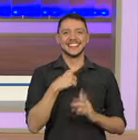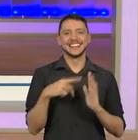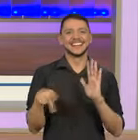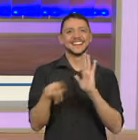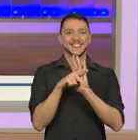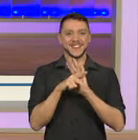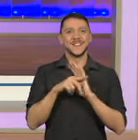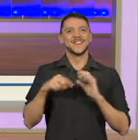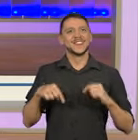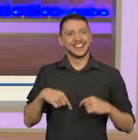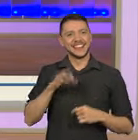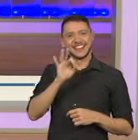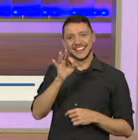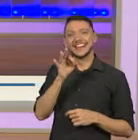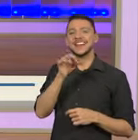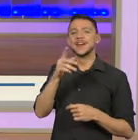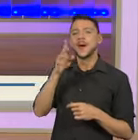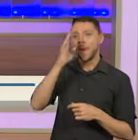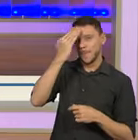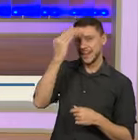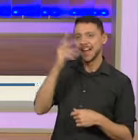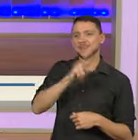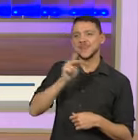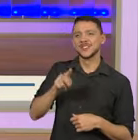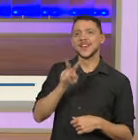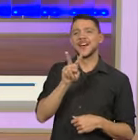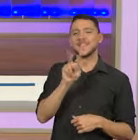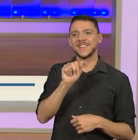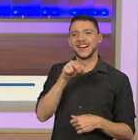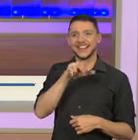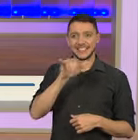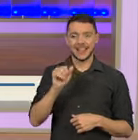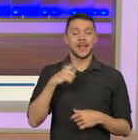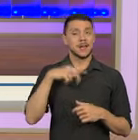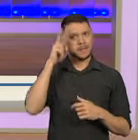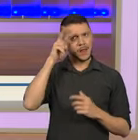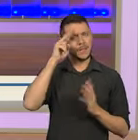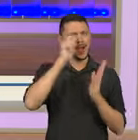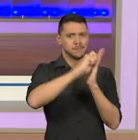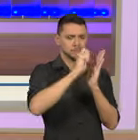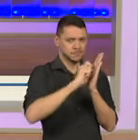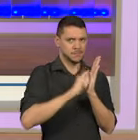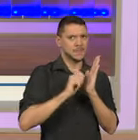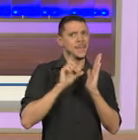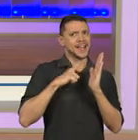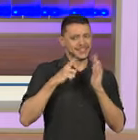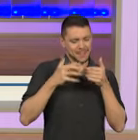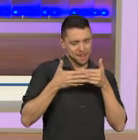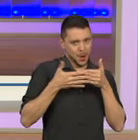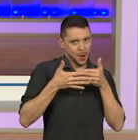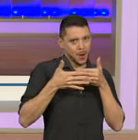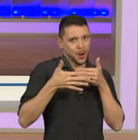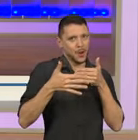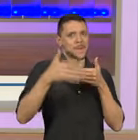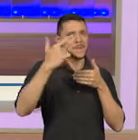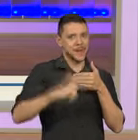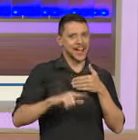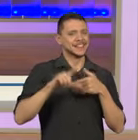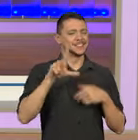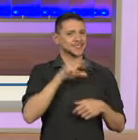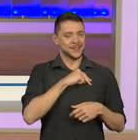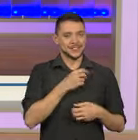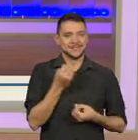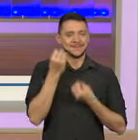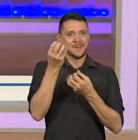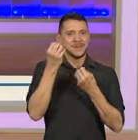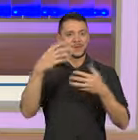obrigado, Povânia. Eu vou lembrar que eu anotei em algum momento, mas até chegar lá, né? Pois é, essa cabeça que pega muita informação. A gente só